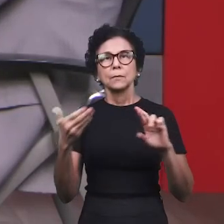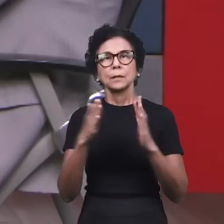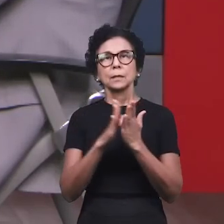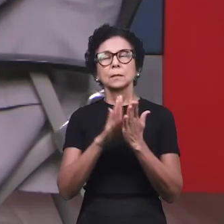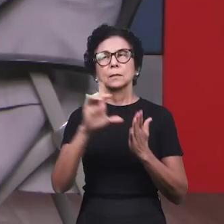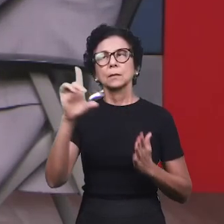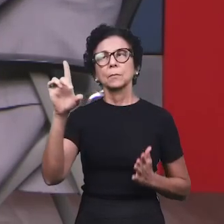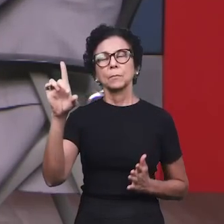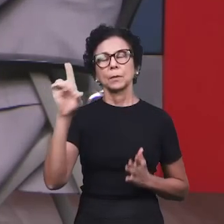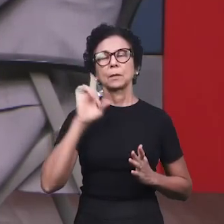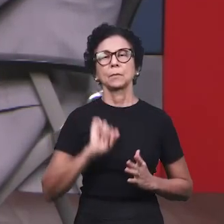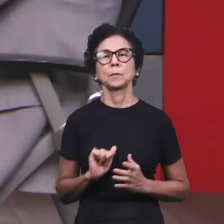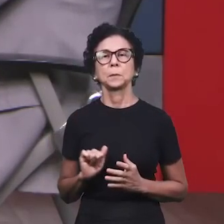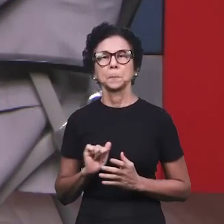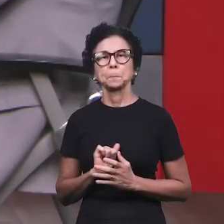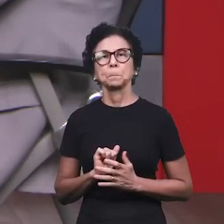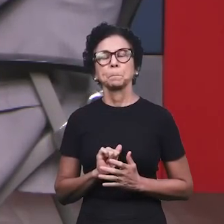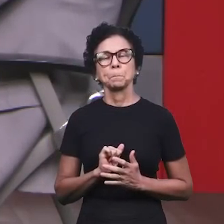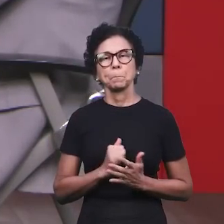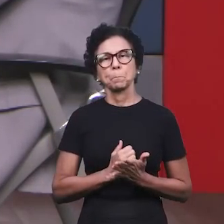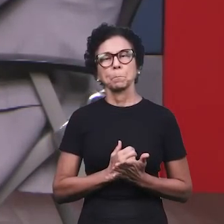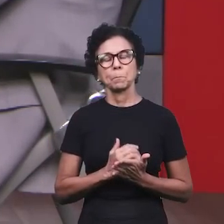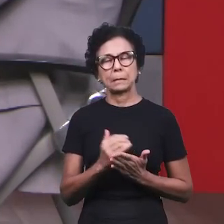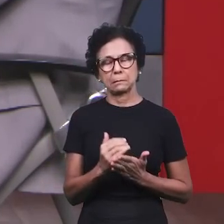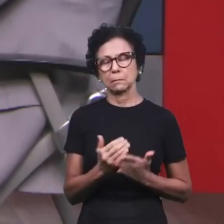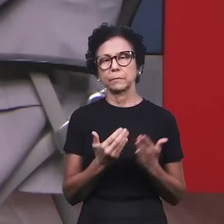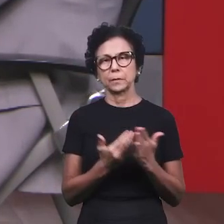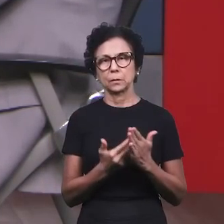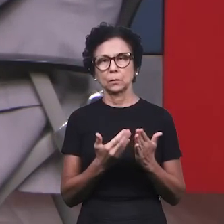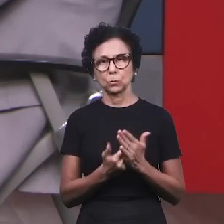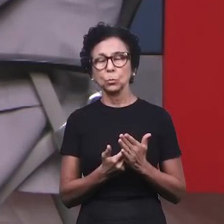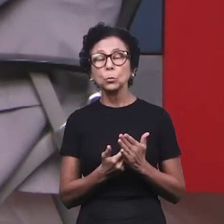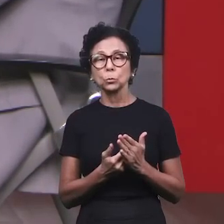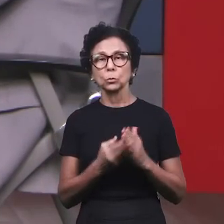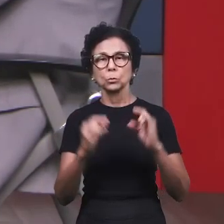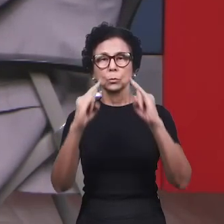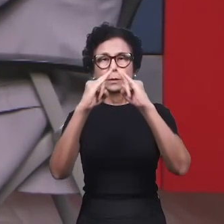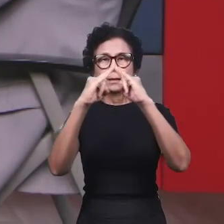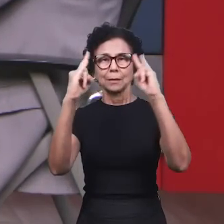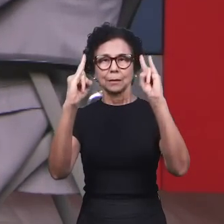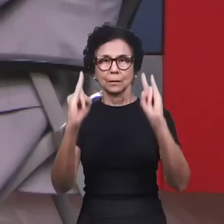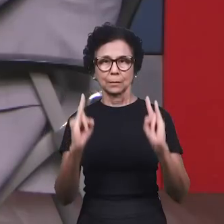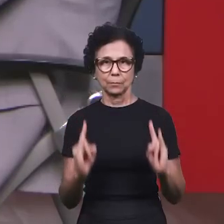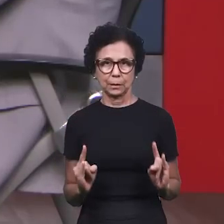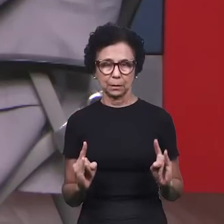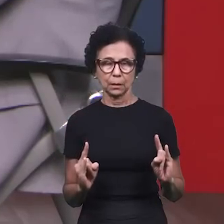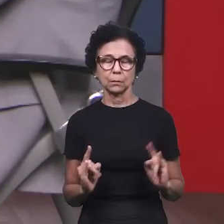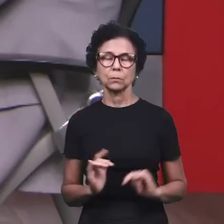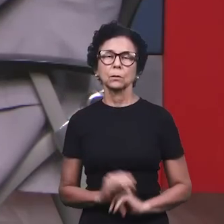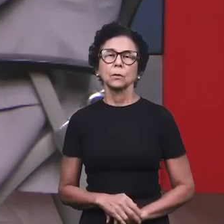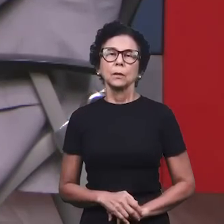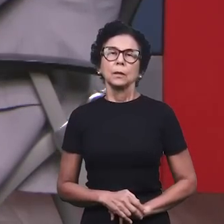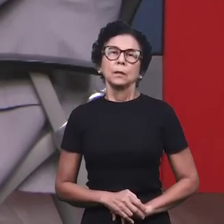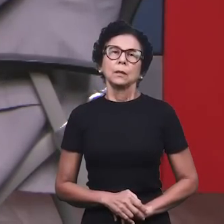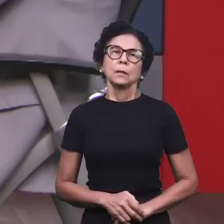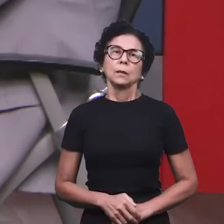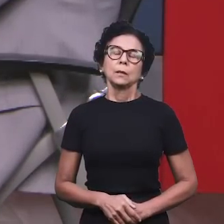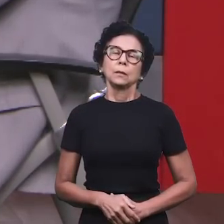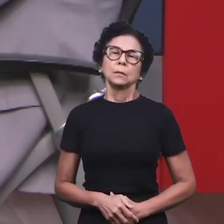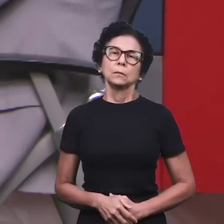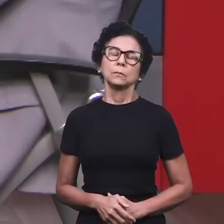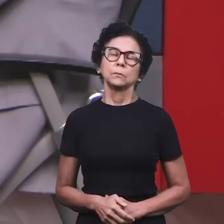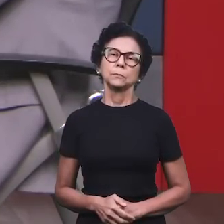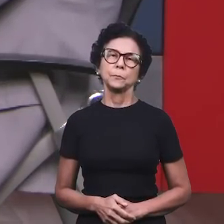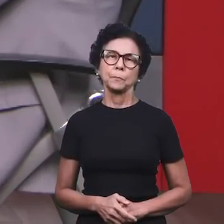Marcos, para nós darmos início a este estudo sobre o tabernáculo, esse assunto, eu quero fazer a leitura